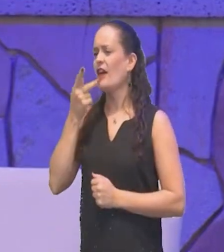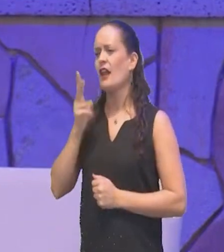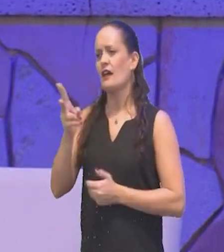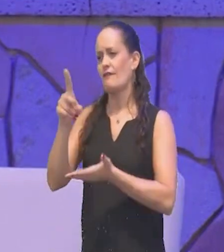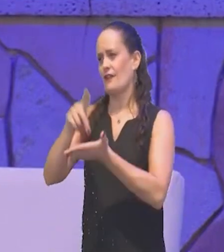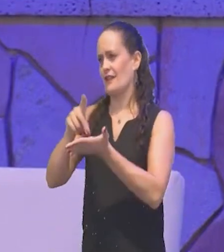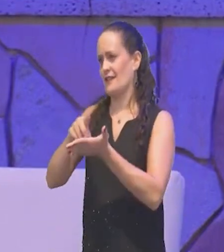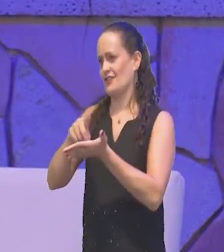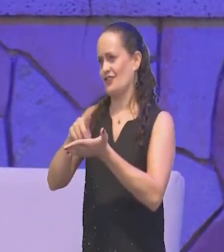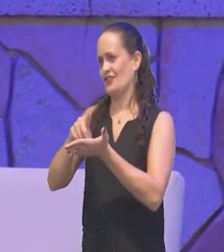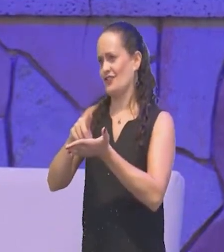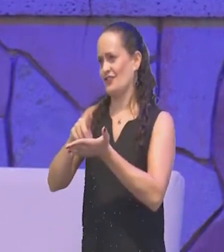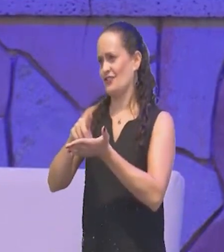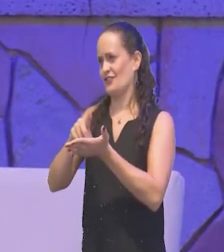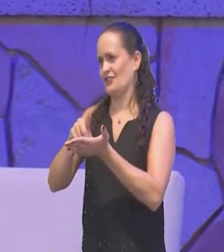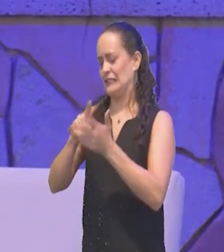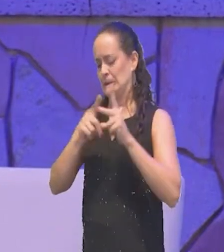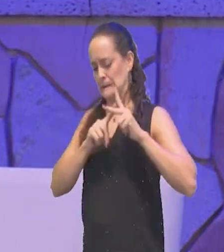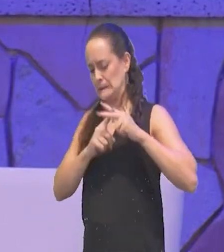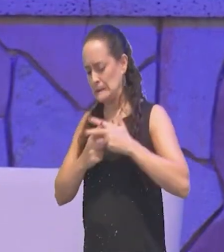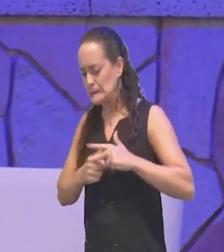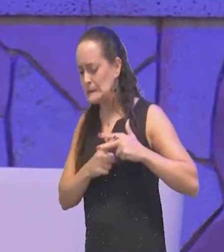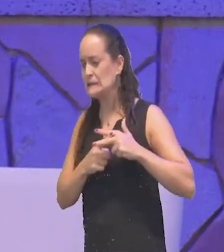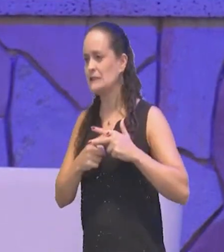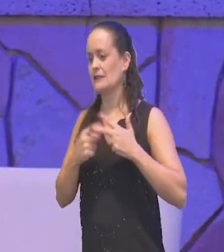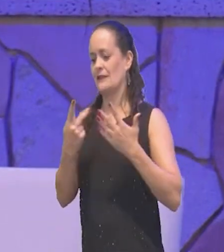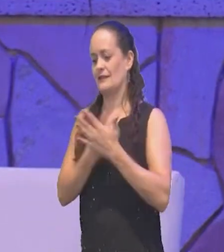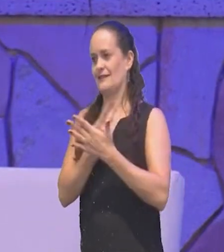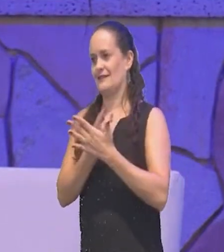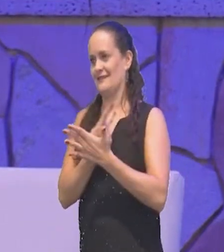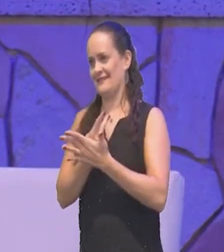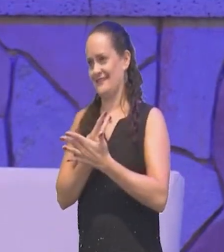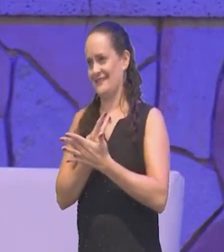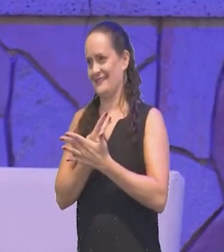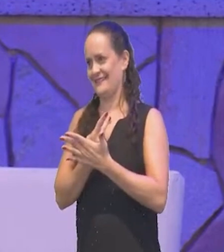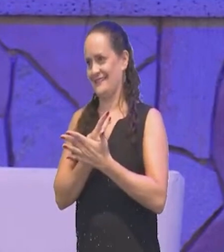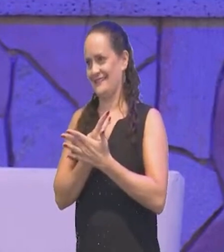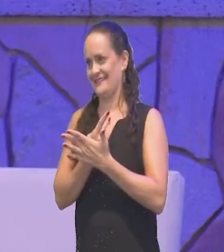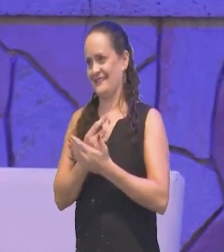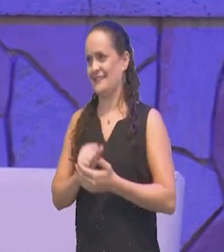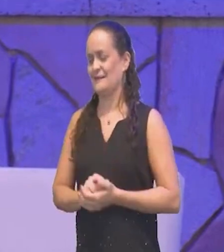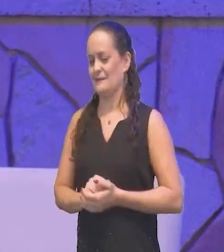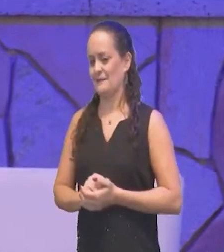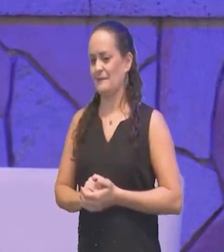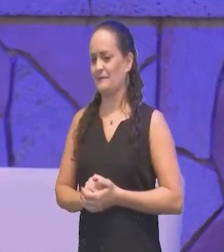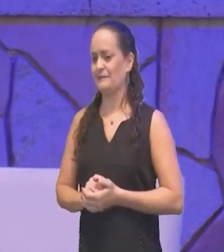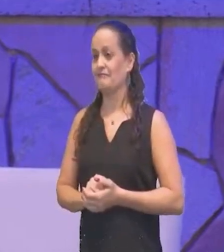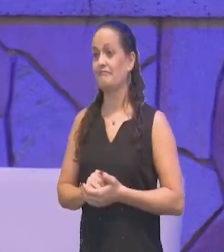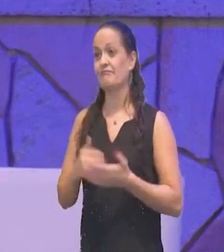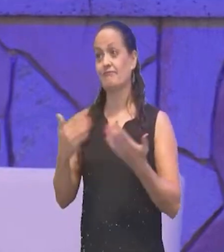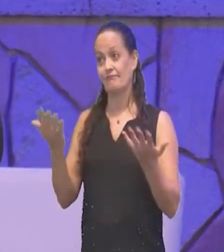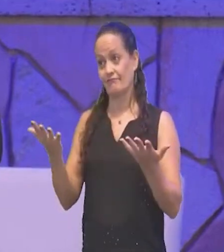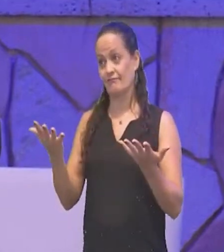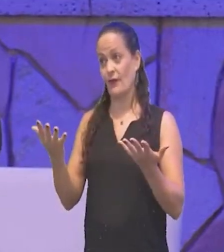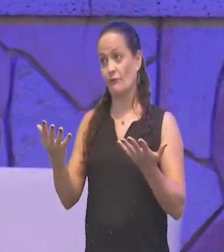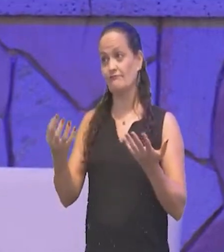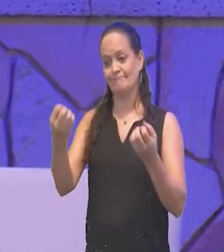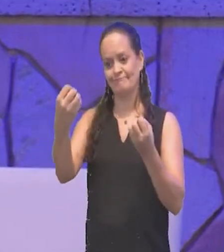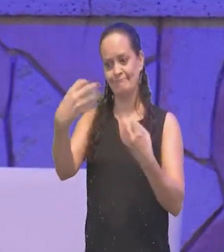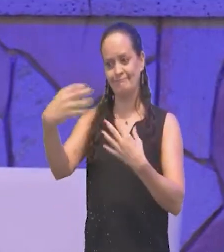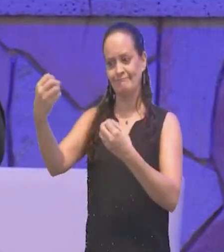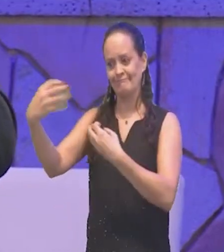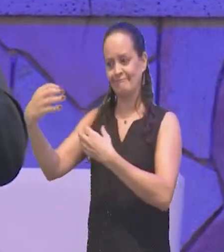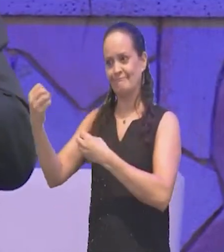verdade, corrigirei os meus erros. A cultura popular está a nos ensinar,